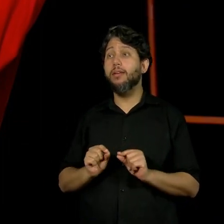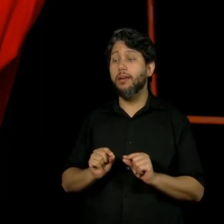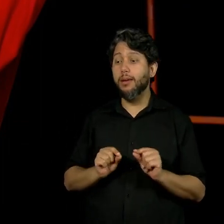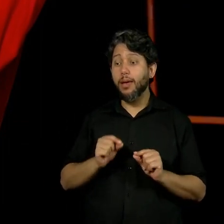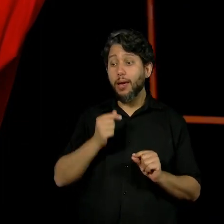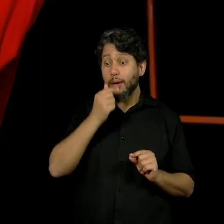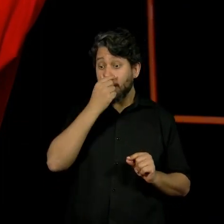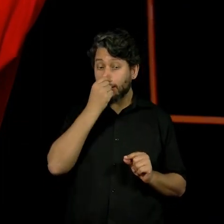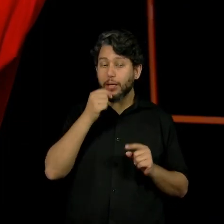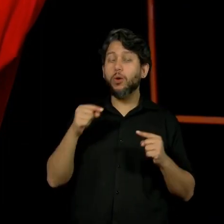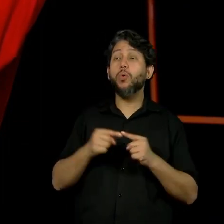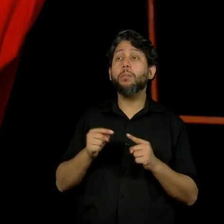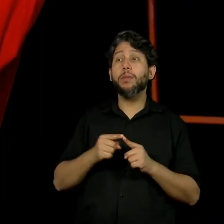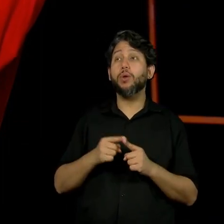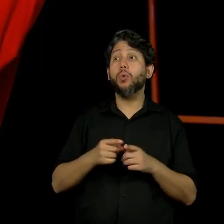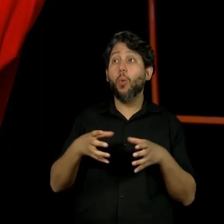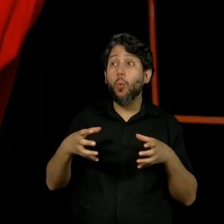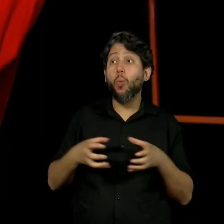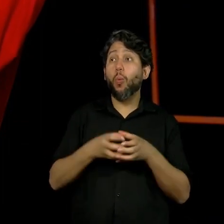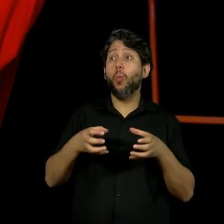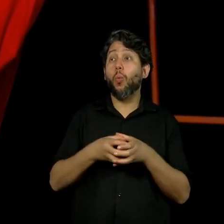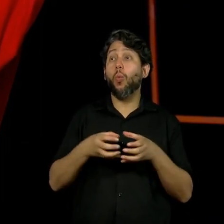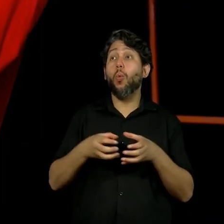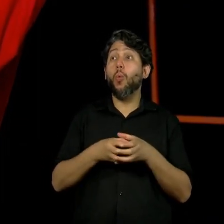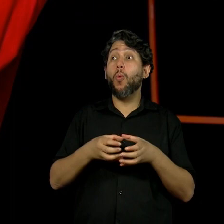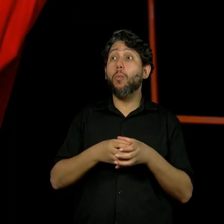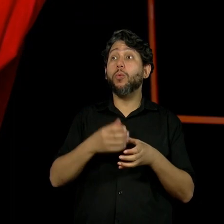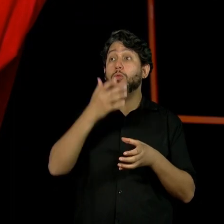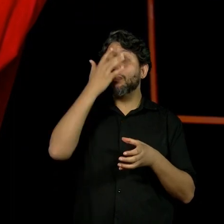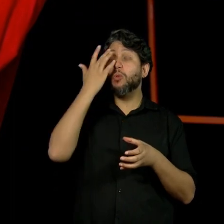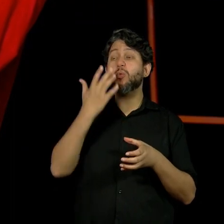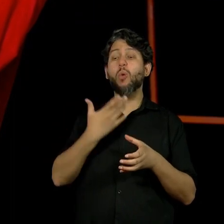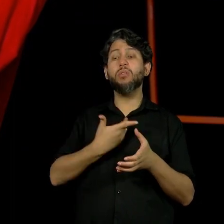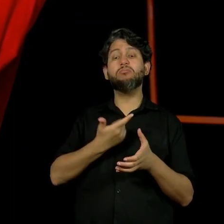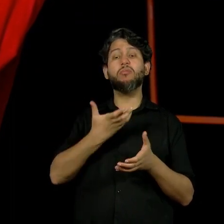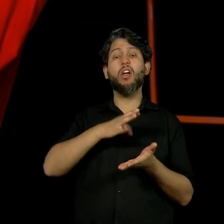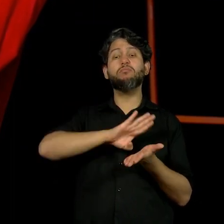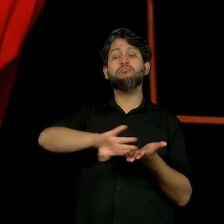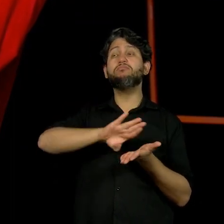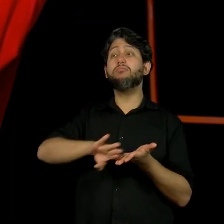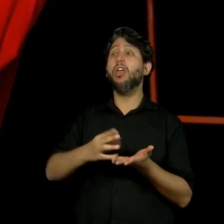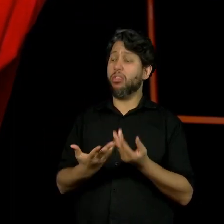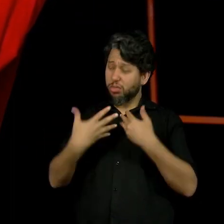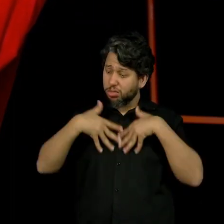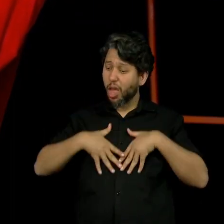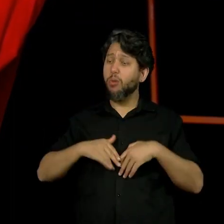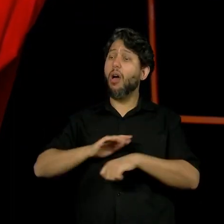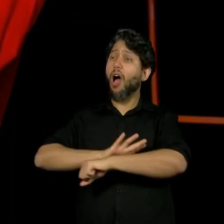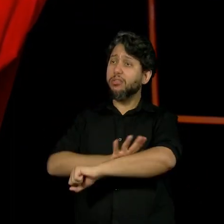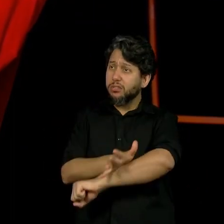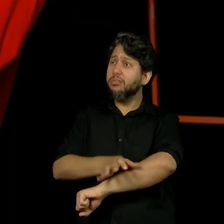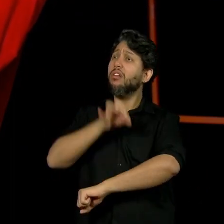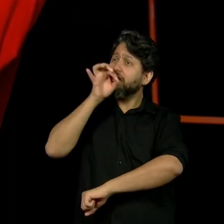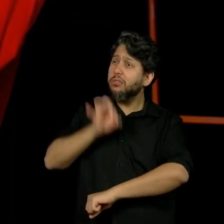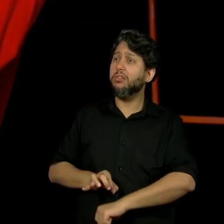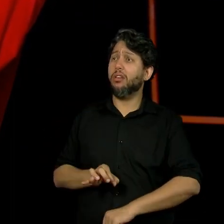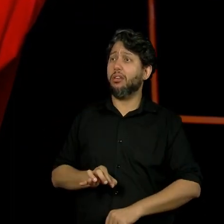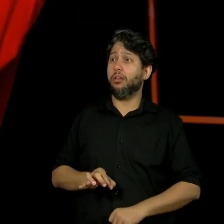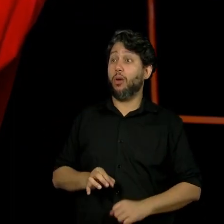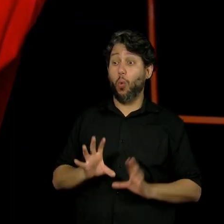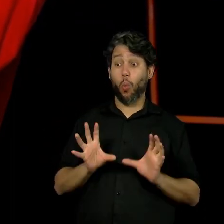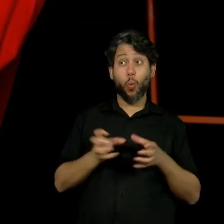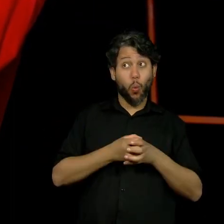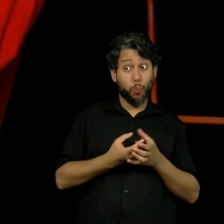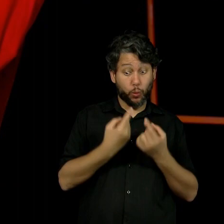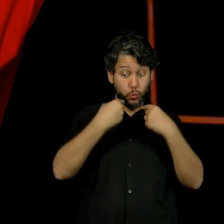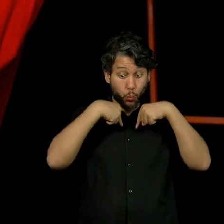um grupo de higienistas, né? Racistas, na realidade. São antropólogos